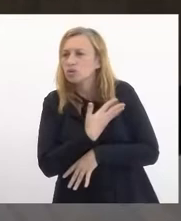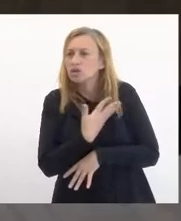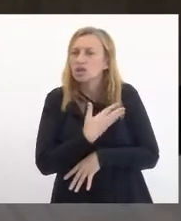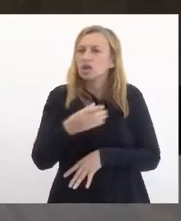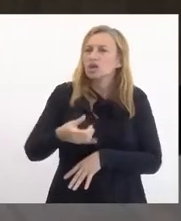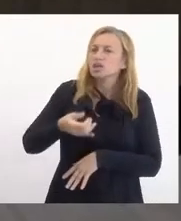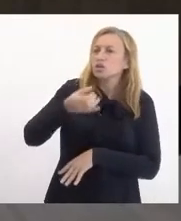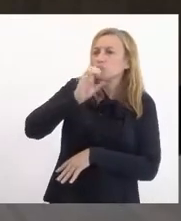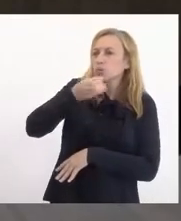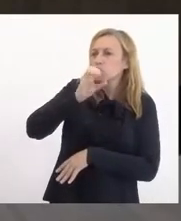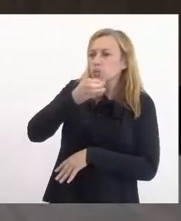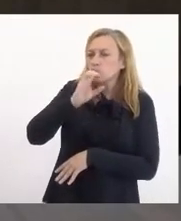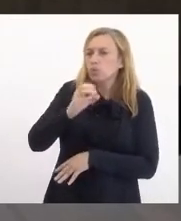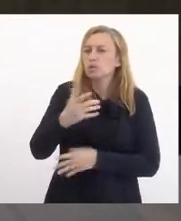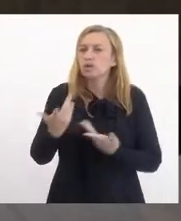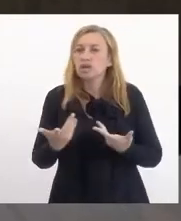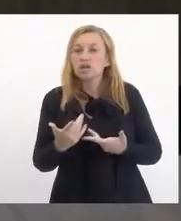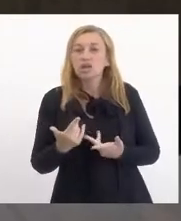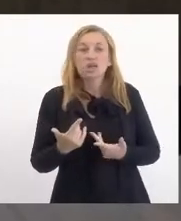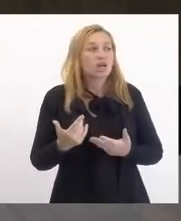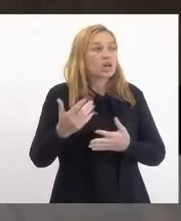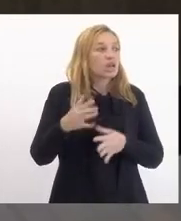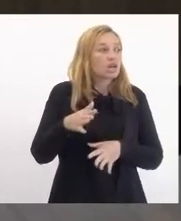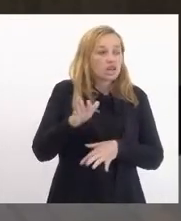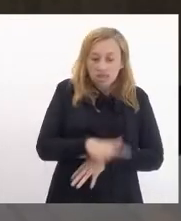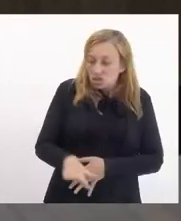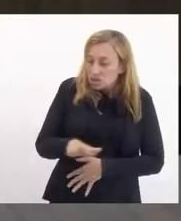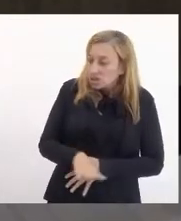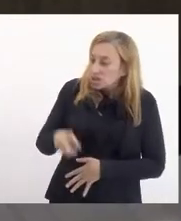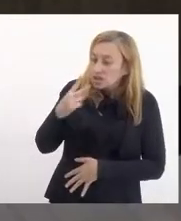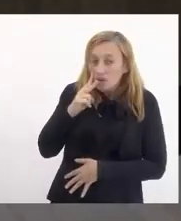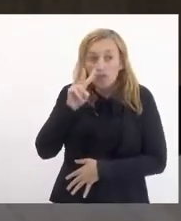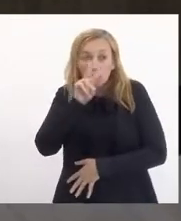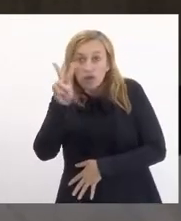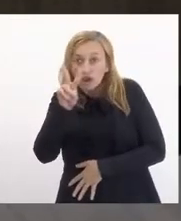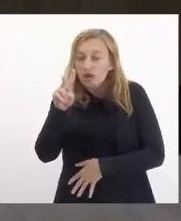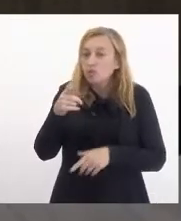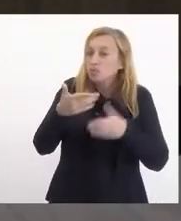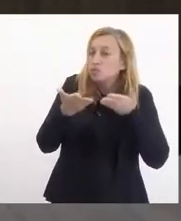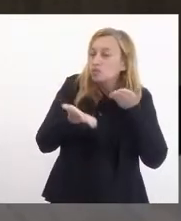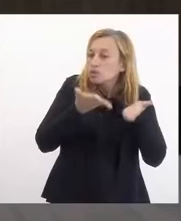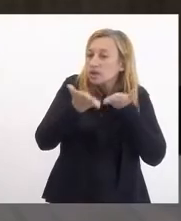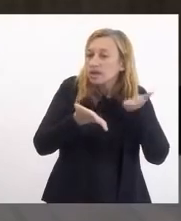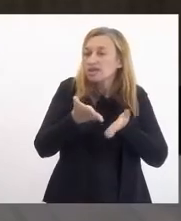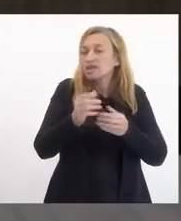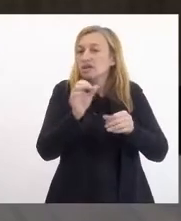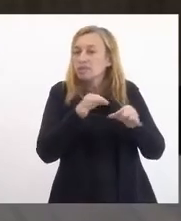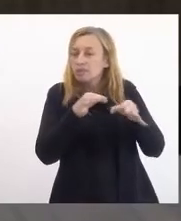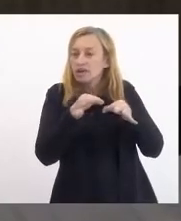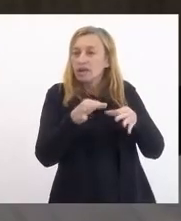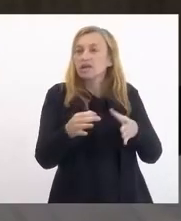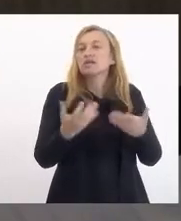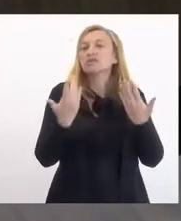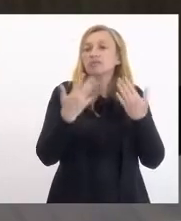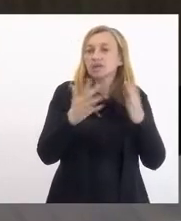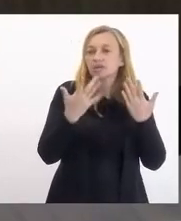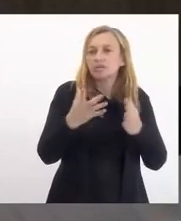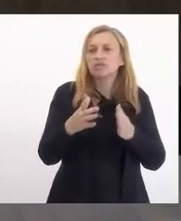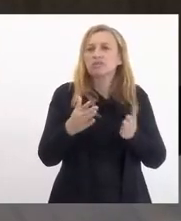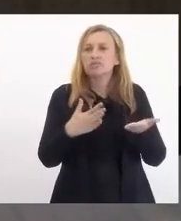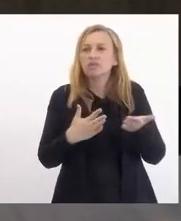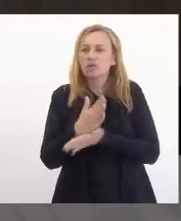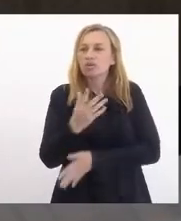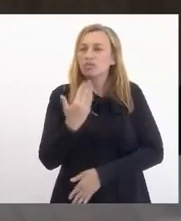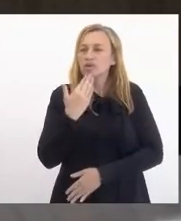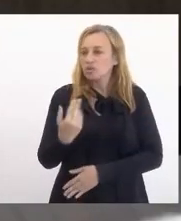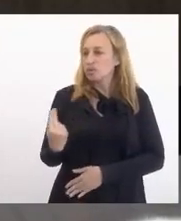Paulo, das crianças conviverem com esse tipo de trabalho que é feito. Então, parabenizando o deputado Luiz Paulo. Quando a lei for aprovada, eu vou pedir a